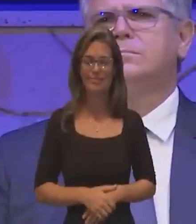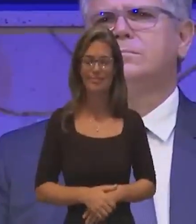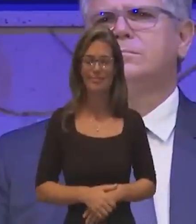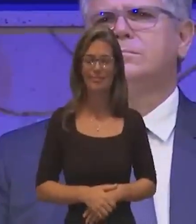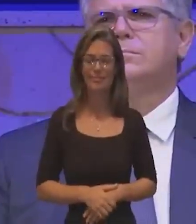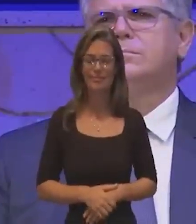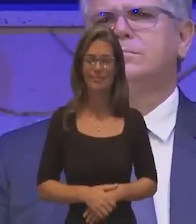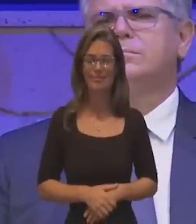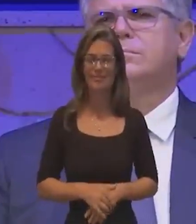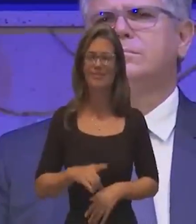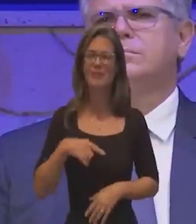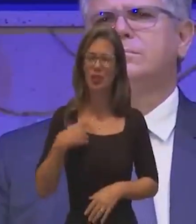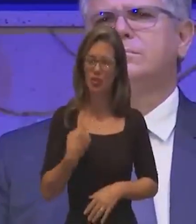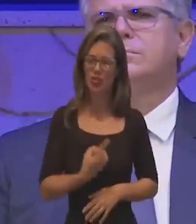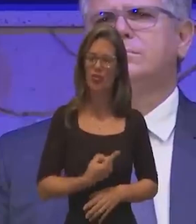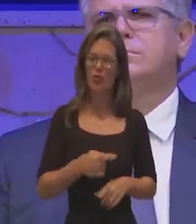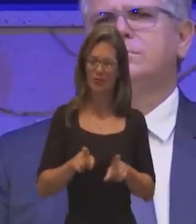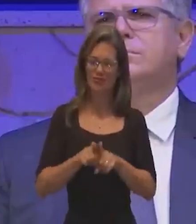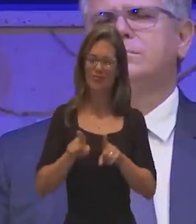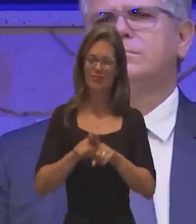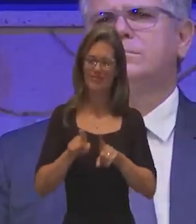Nós gememos.